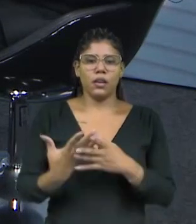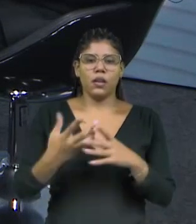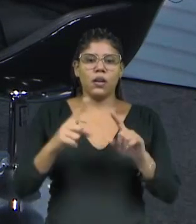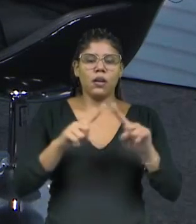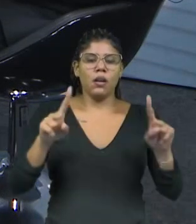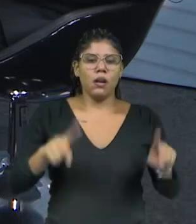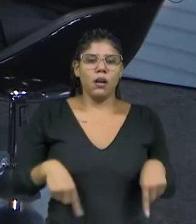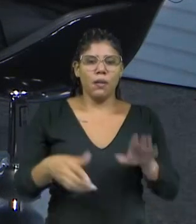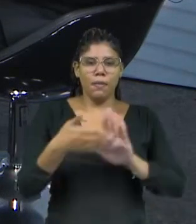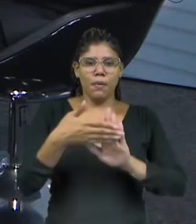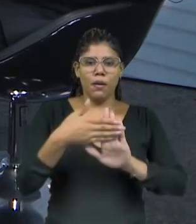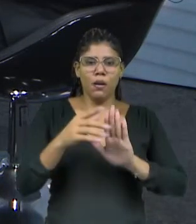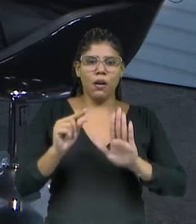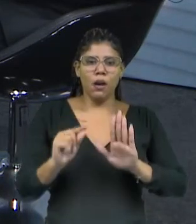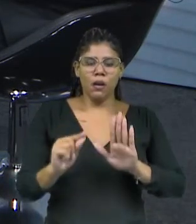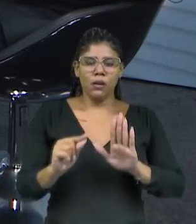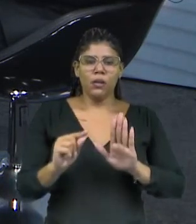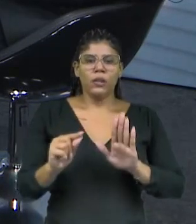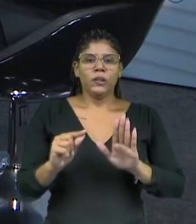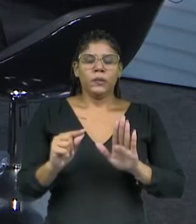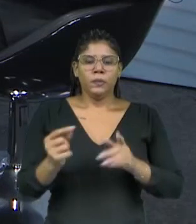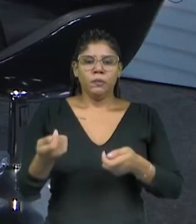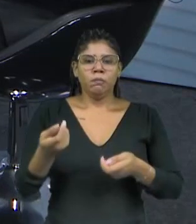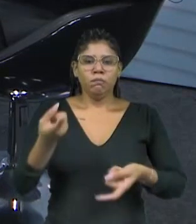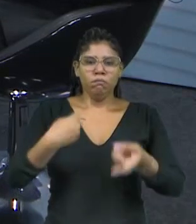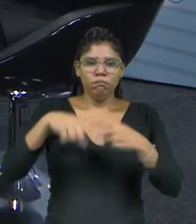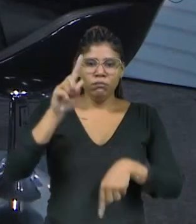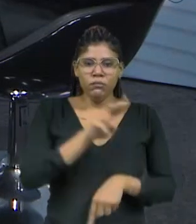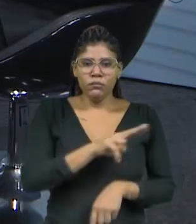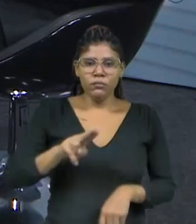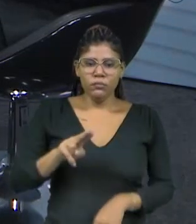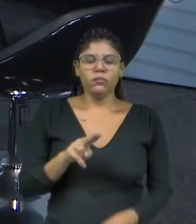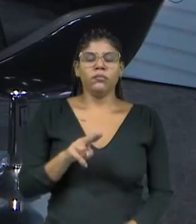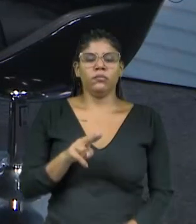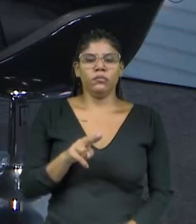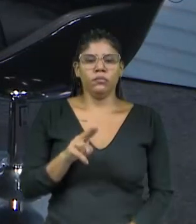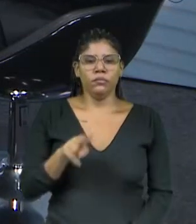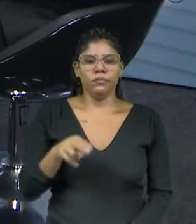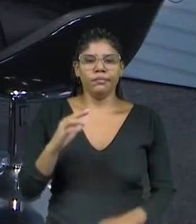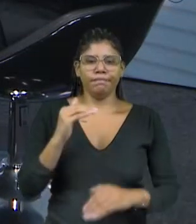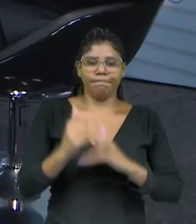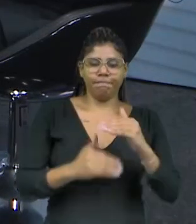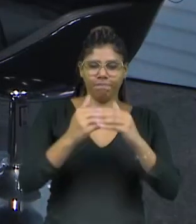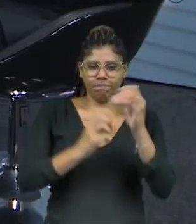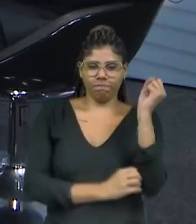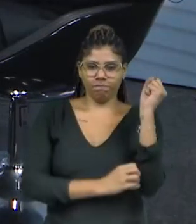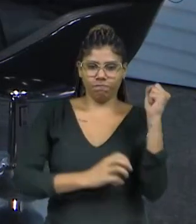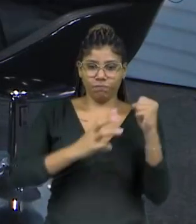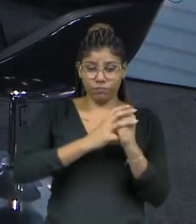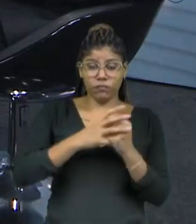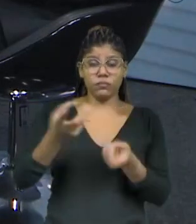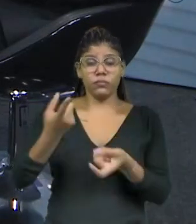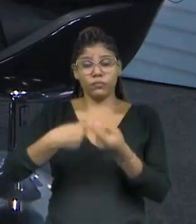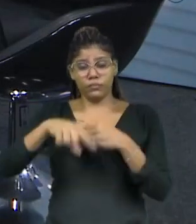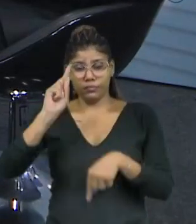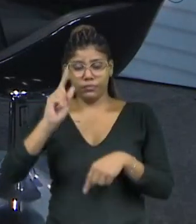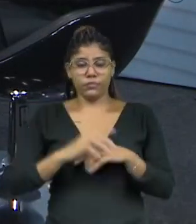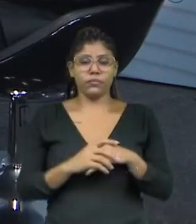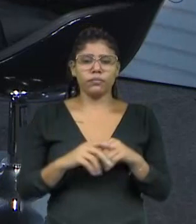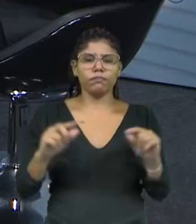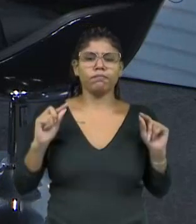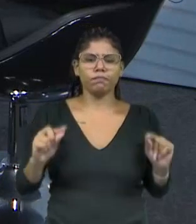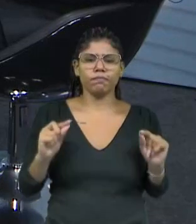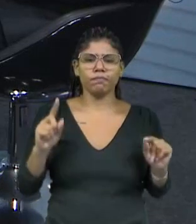Cluster Econômico de Inovação, que hoje é o Cluster de Desenvolvimento Sustentável e Inovação, que